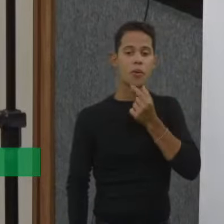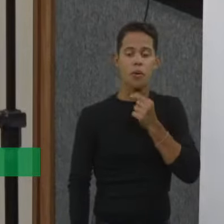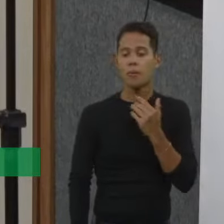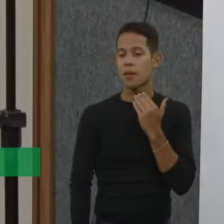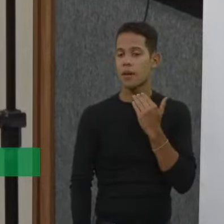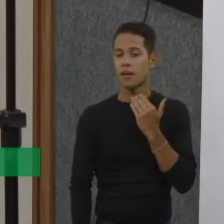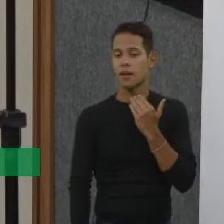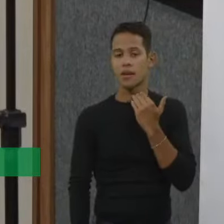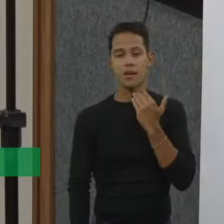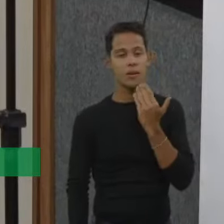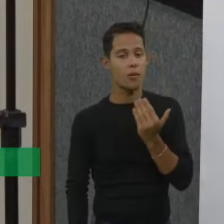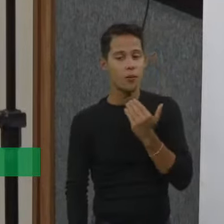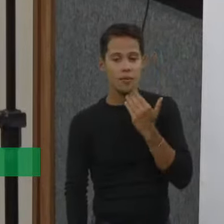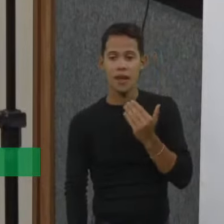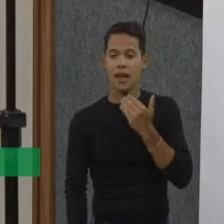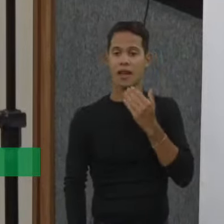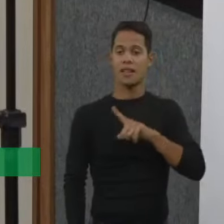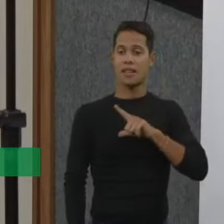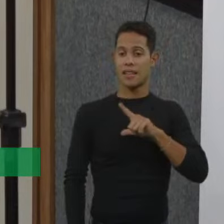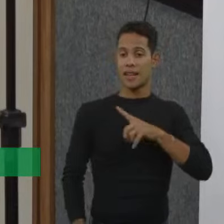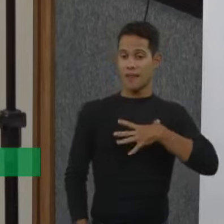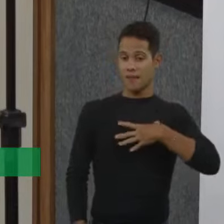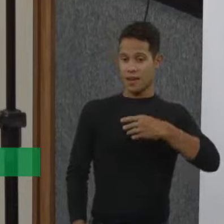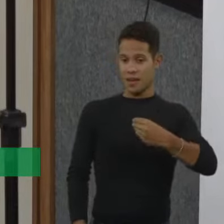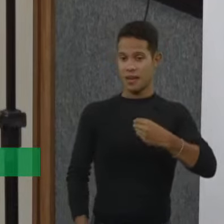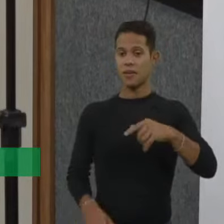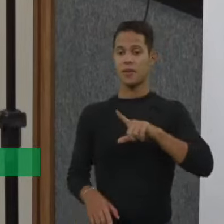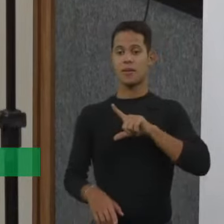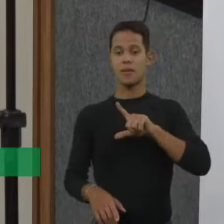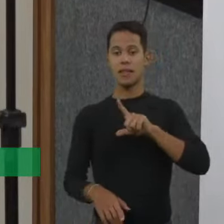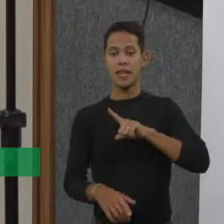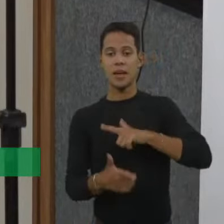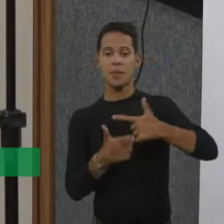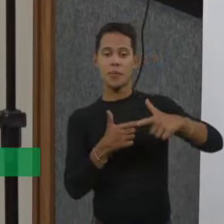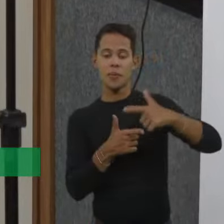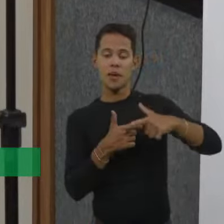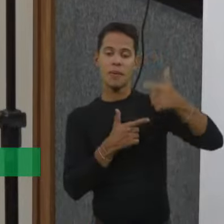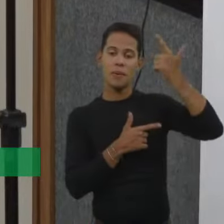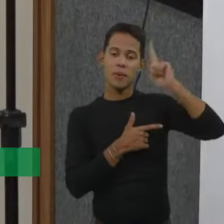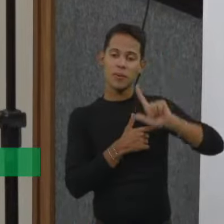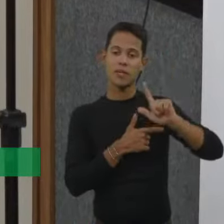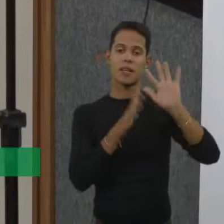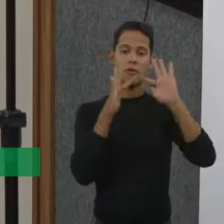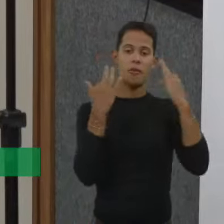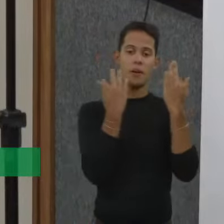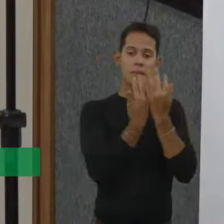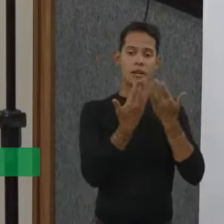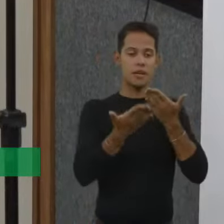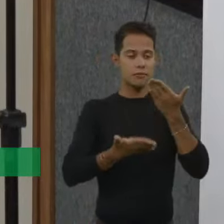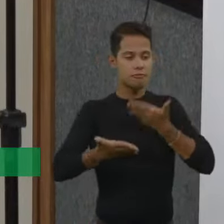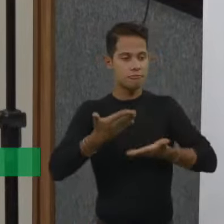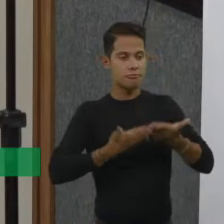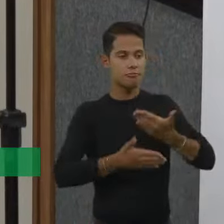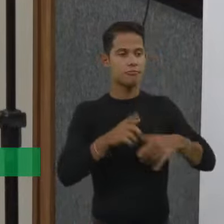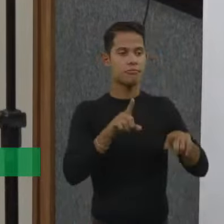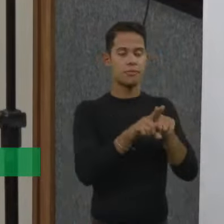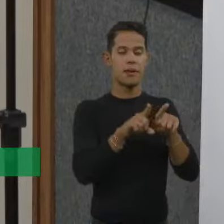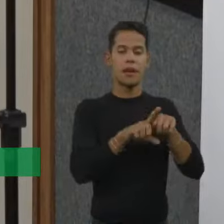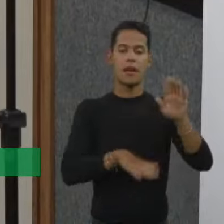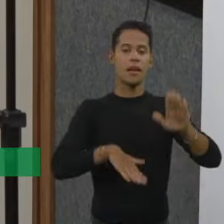são inférteis, então também tem problemas para gerar uma família, lidar com esse diagnóstico. As mulheres,